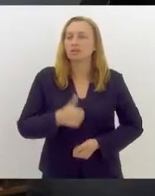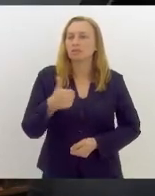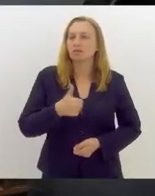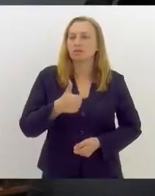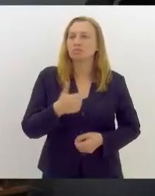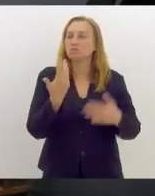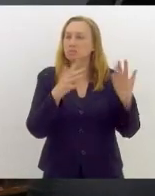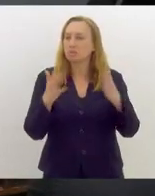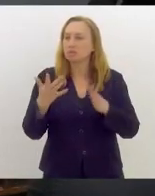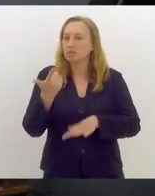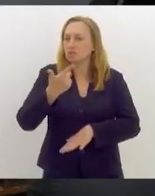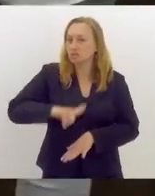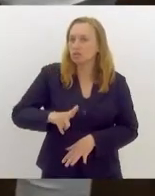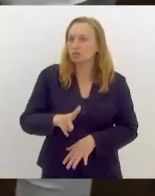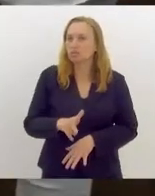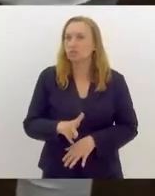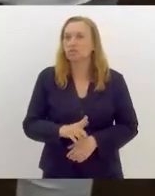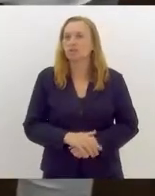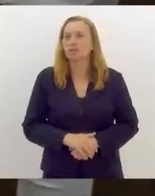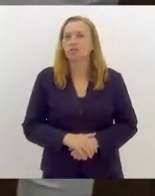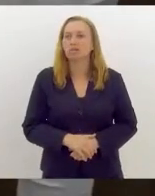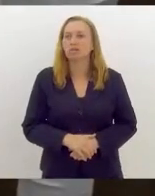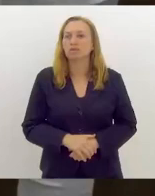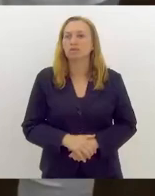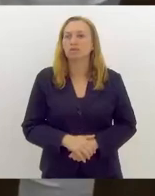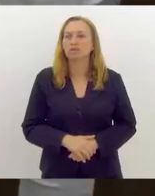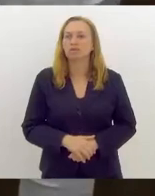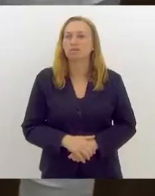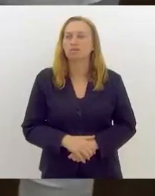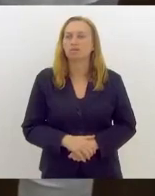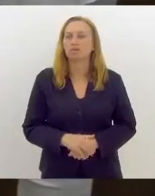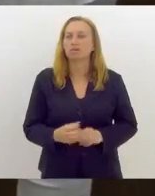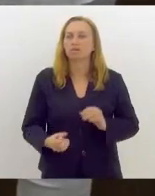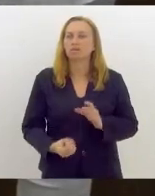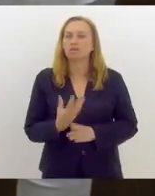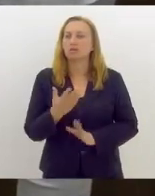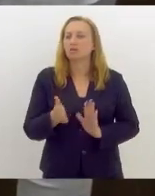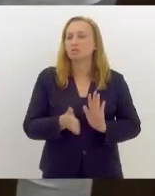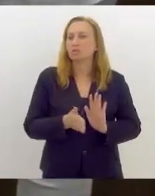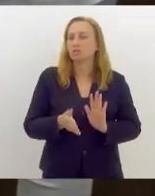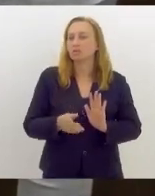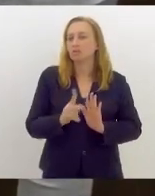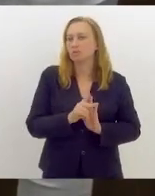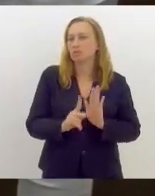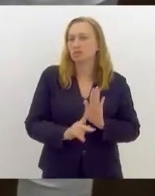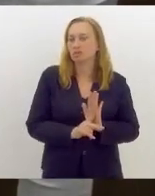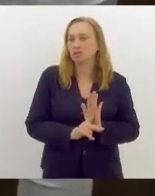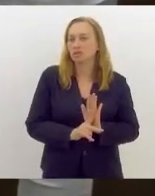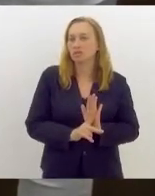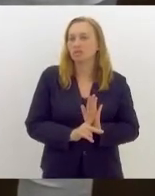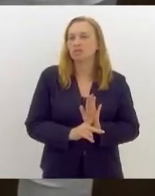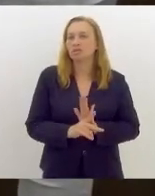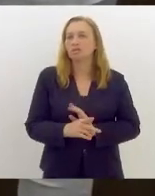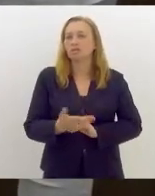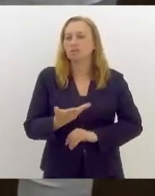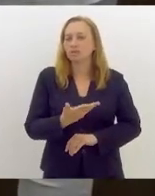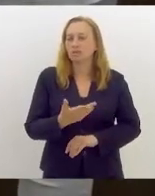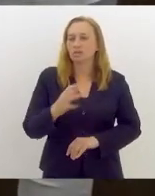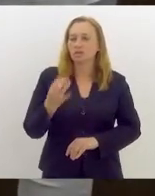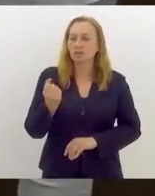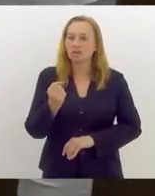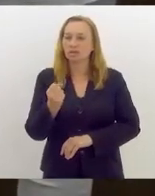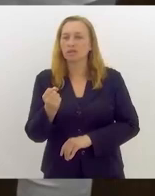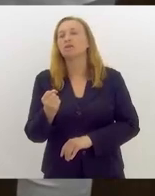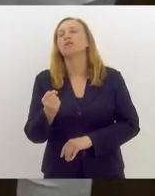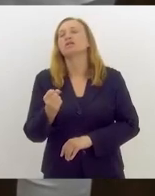lugar elogiar mais uma vez a nossa autora do projeto nossa presidente em exercício deputada tia